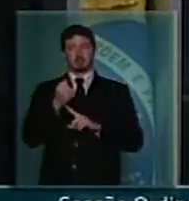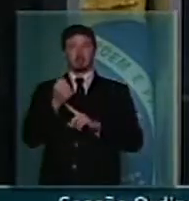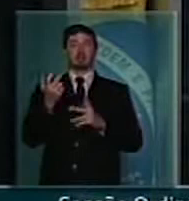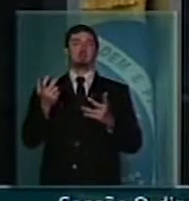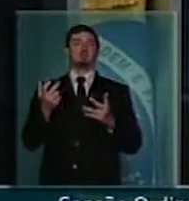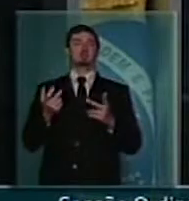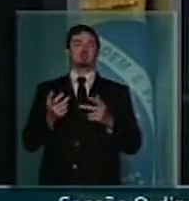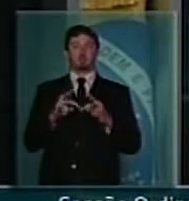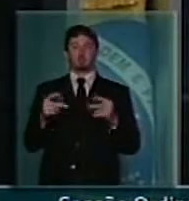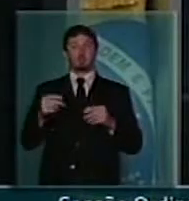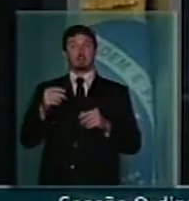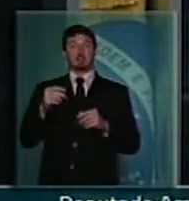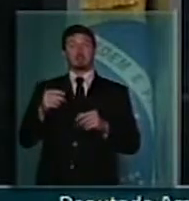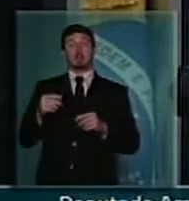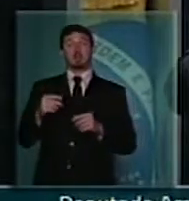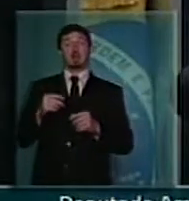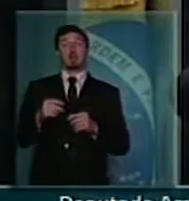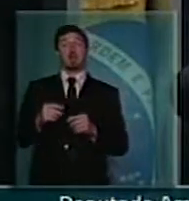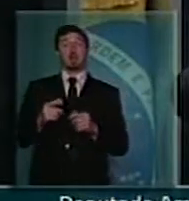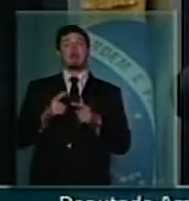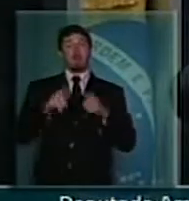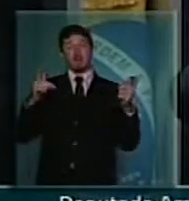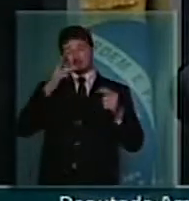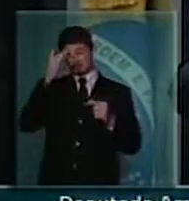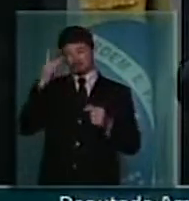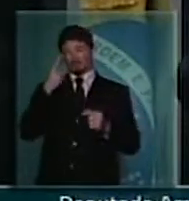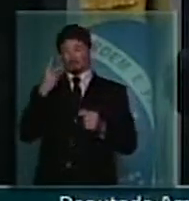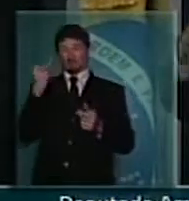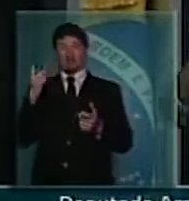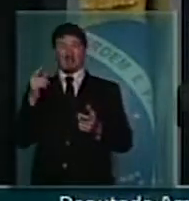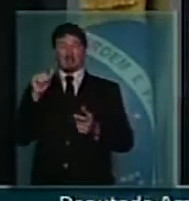ao contrário de que alguns que se acham